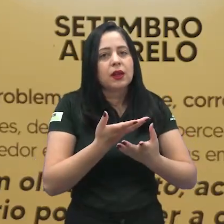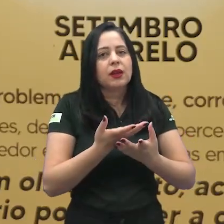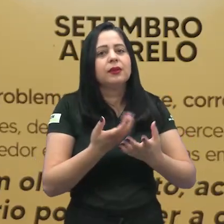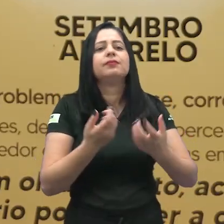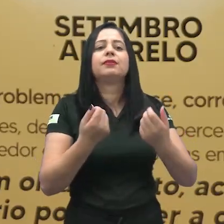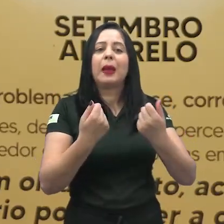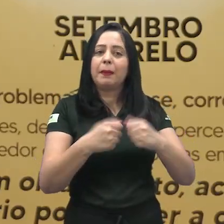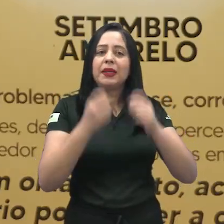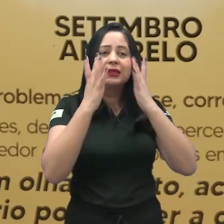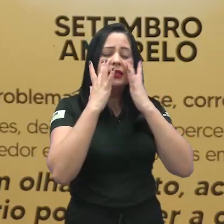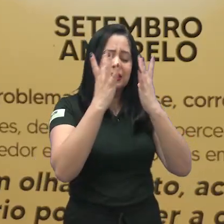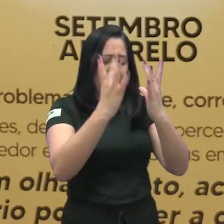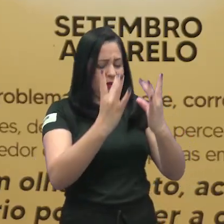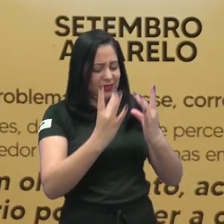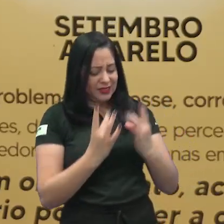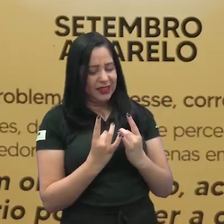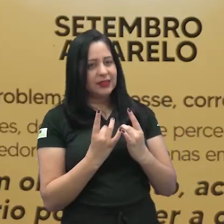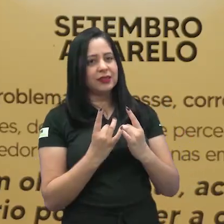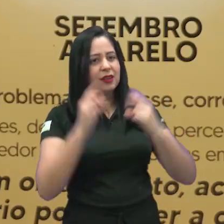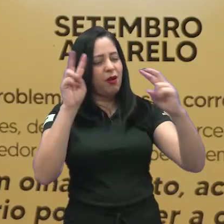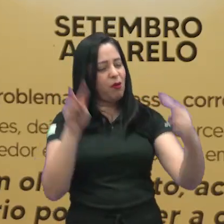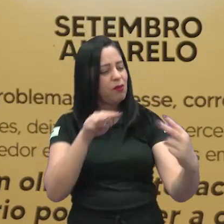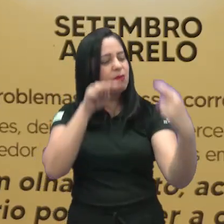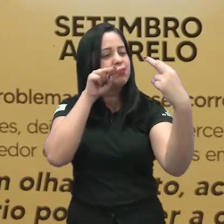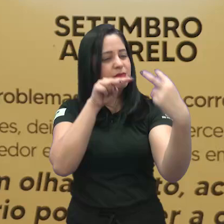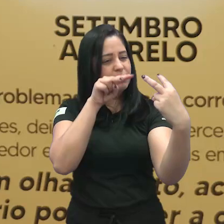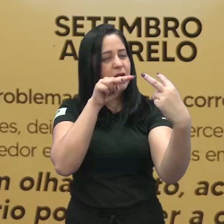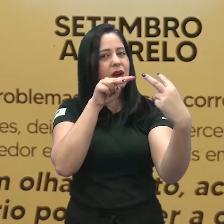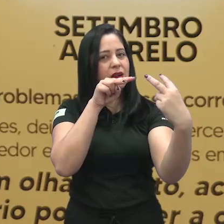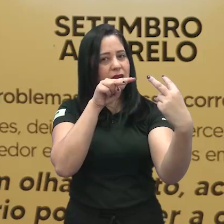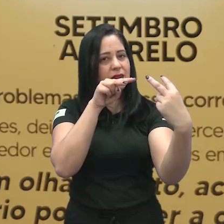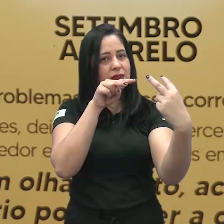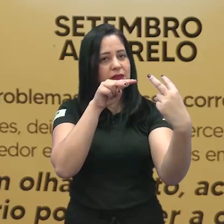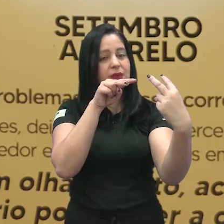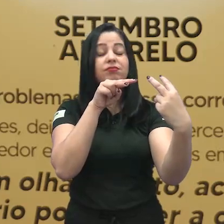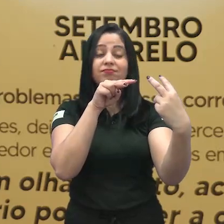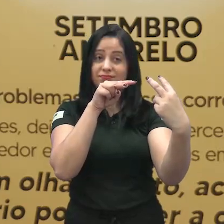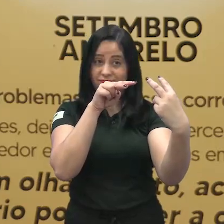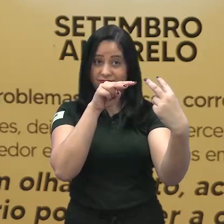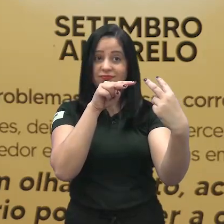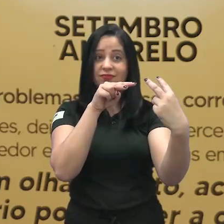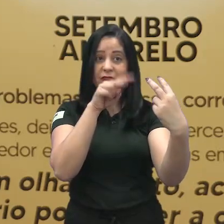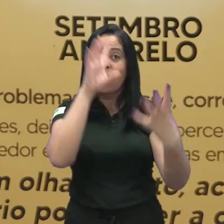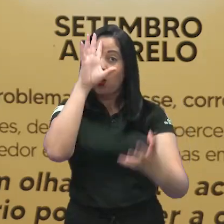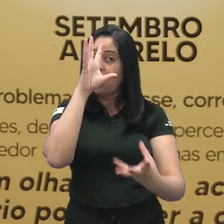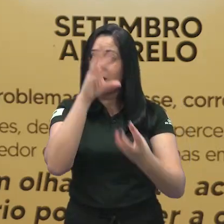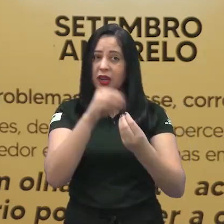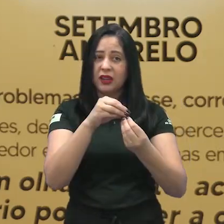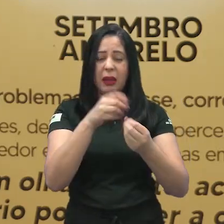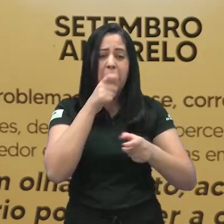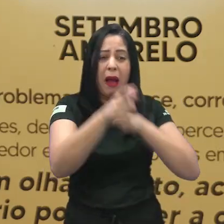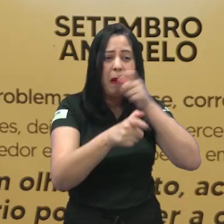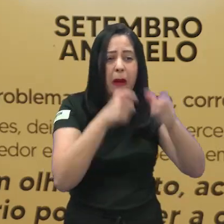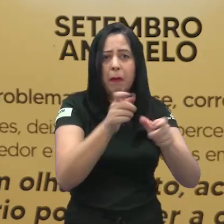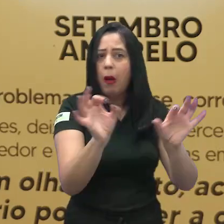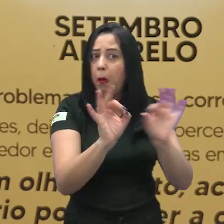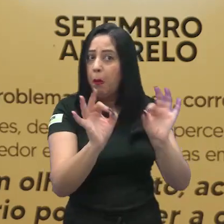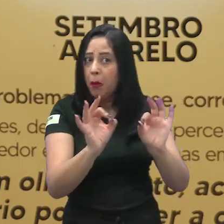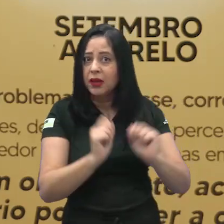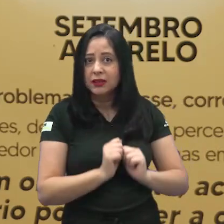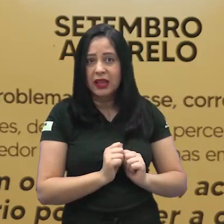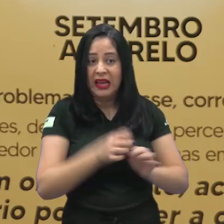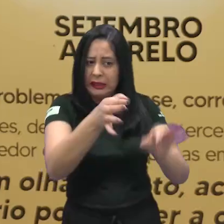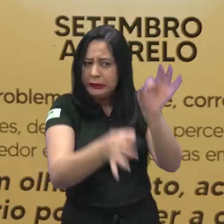total atenção, que tenha olho no olho, né? Que seja compreensiva, que não critique e nem traga